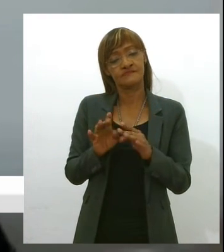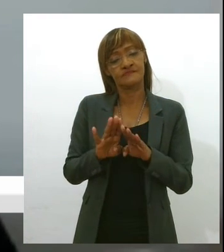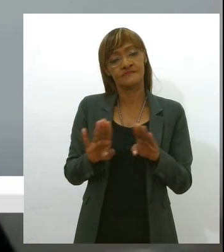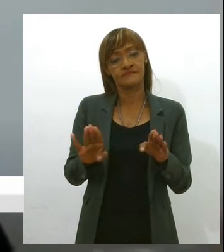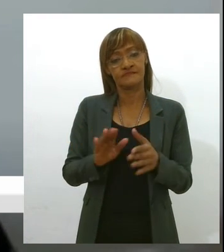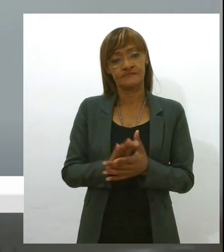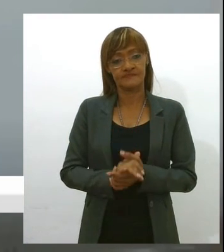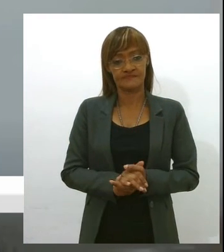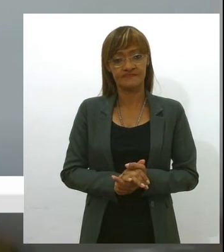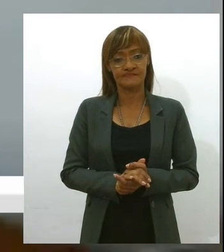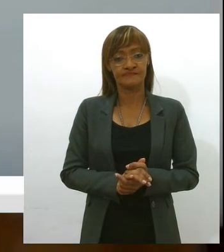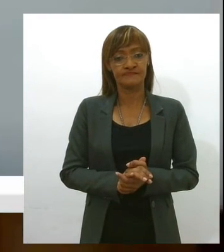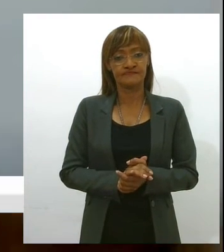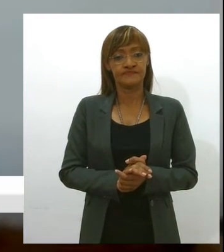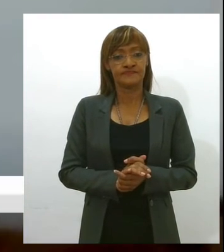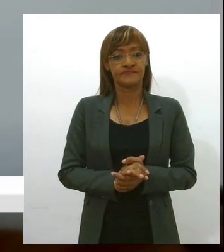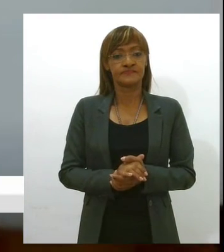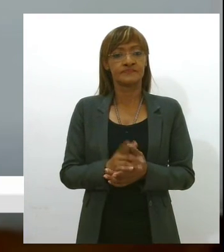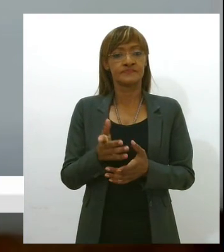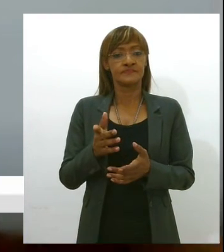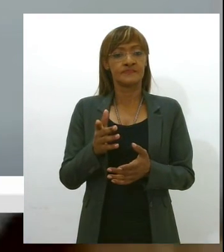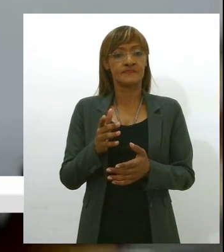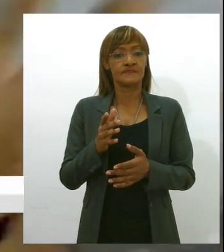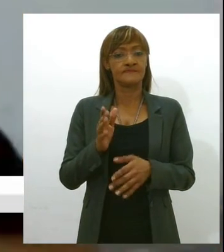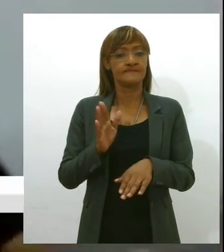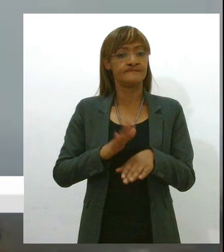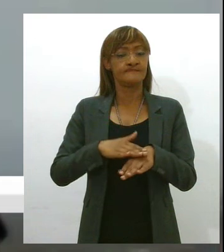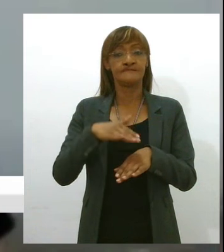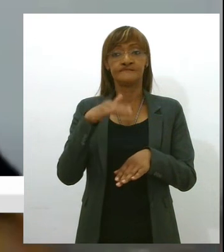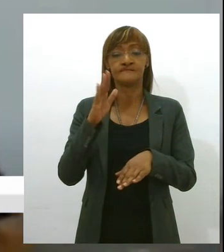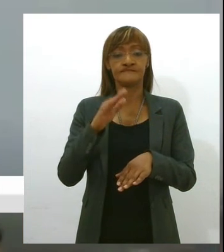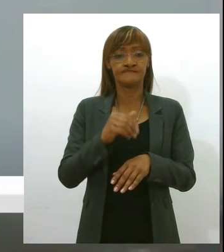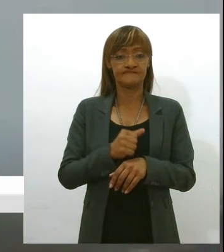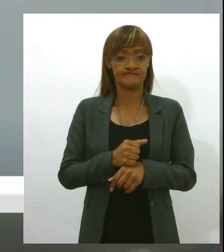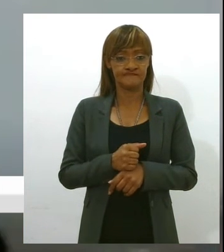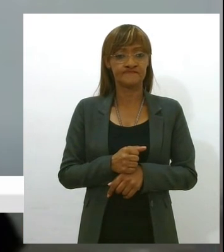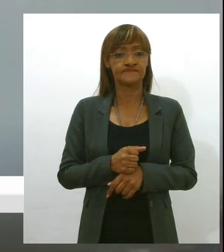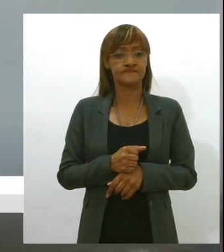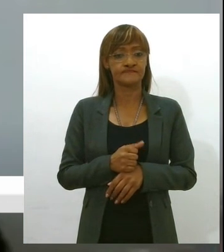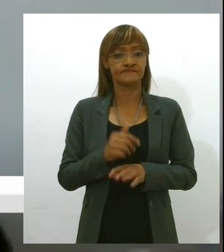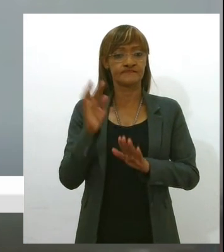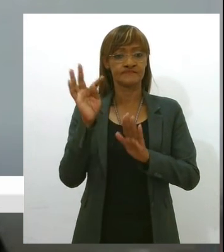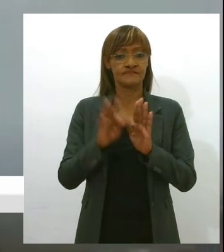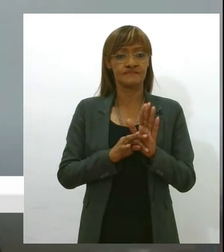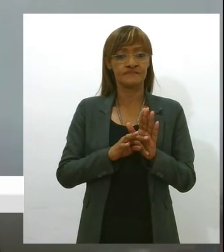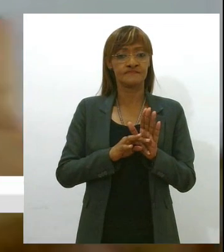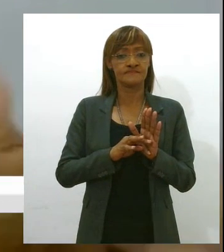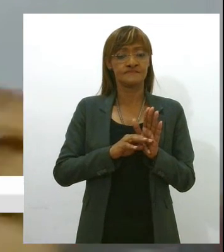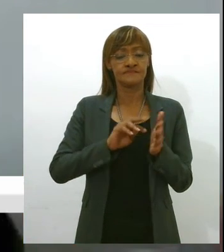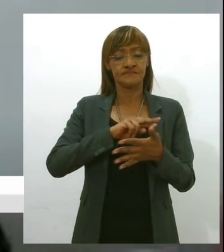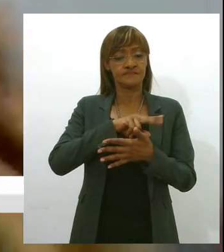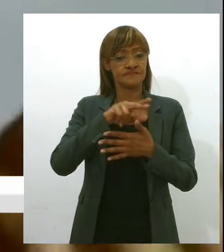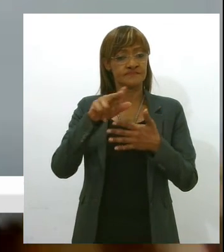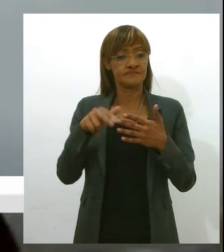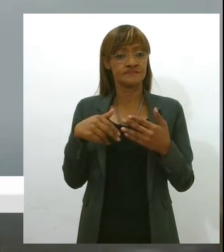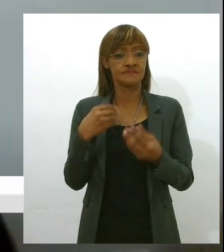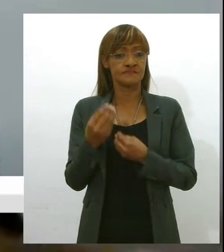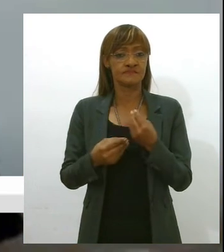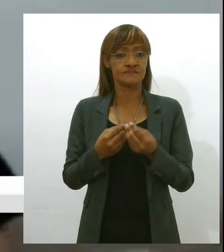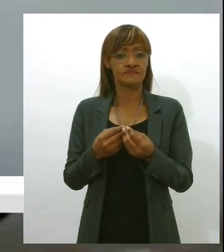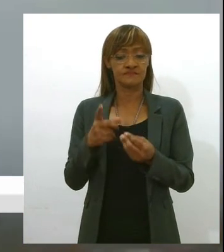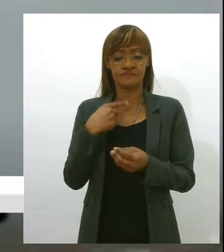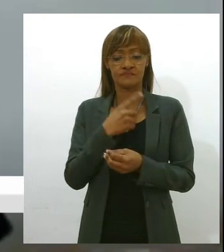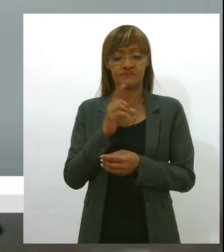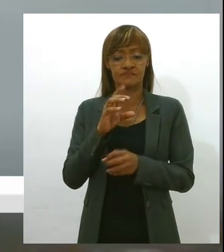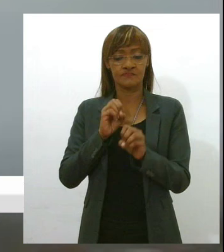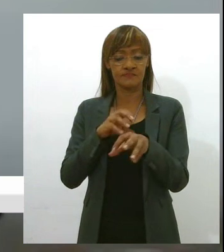é o que eu acho que acaba perpassando o texto em vários sentidos, que a criação não é só a gente. Então, por exemplo, para muitas famílias